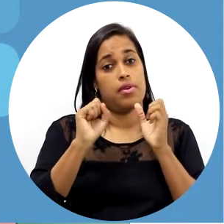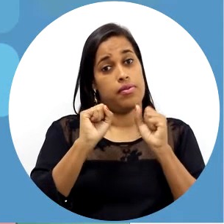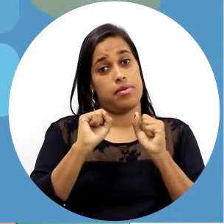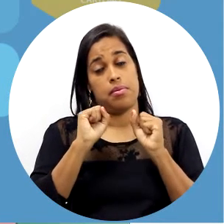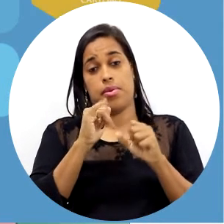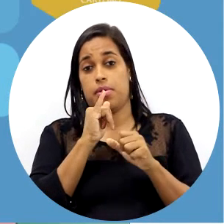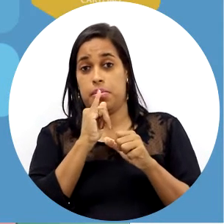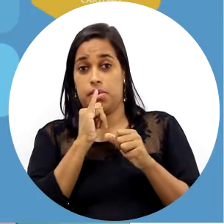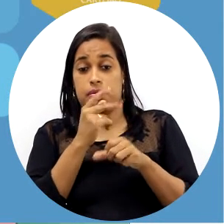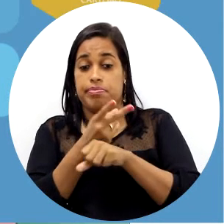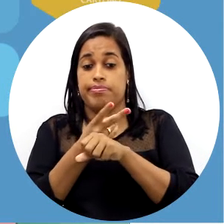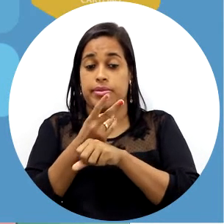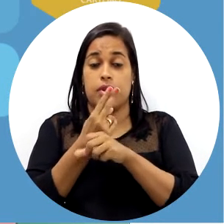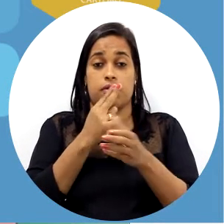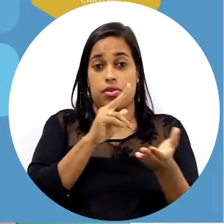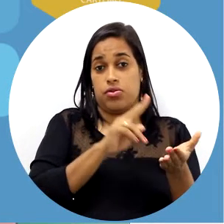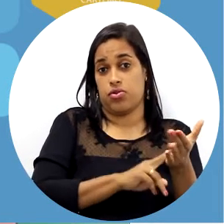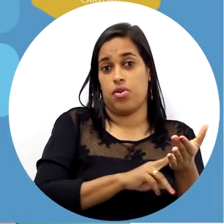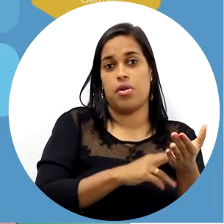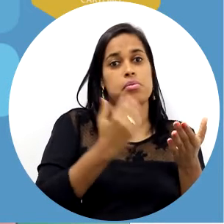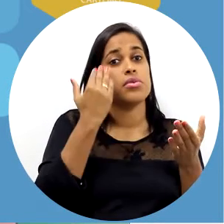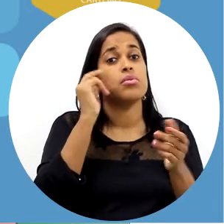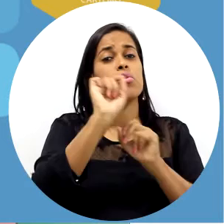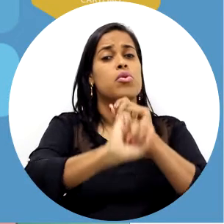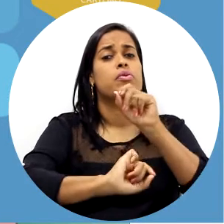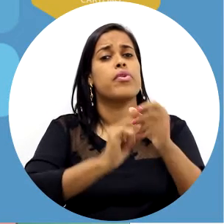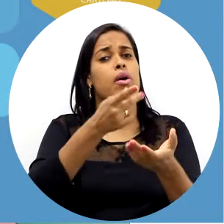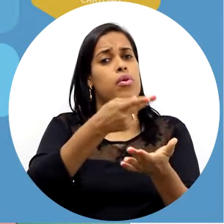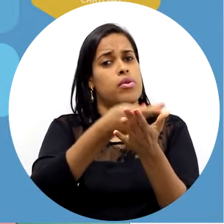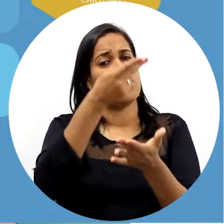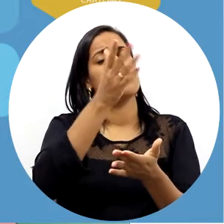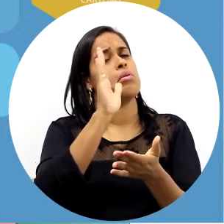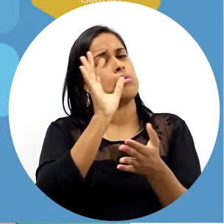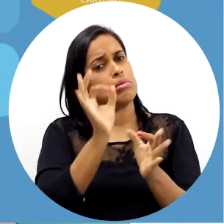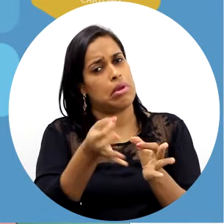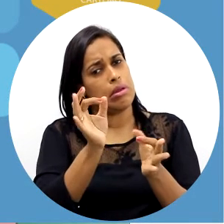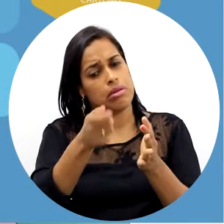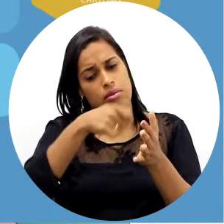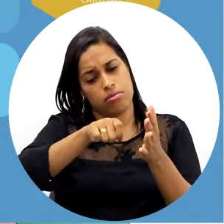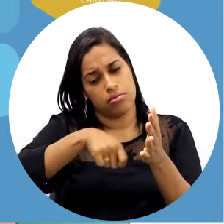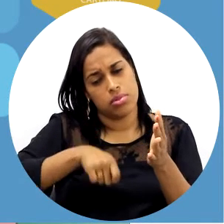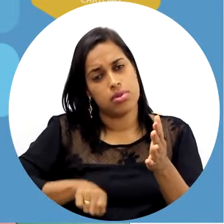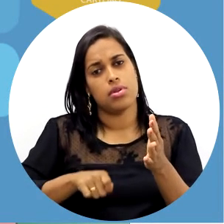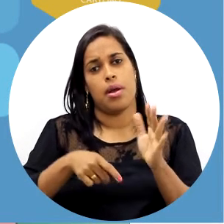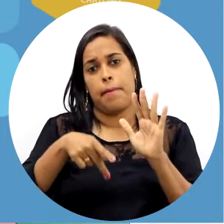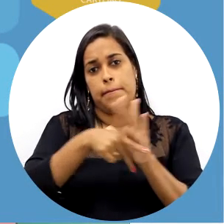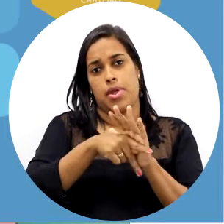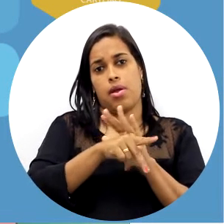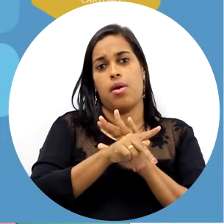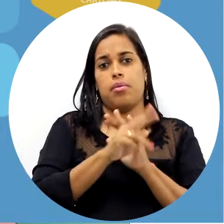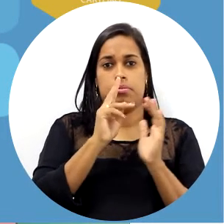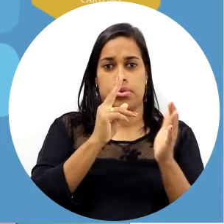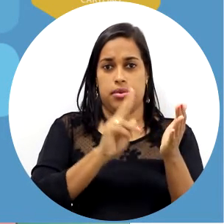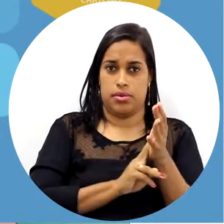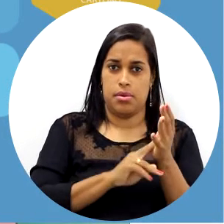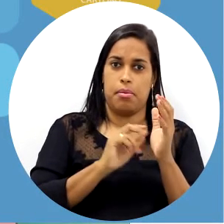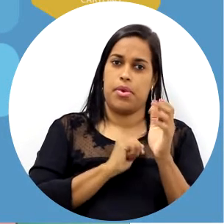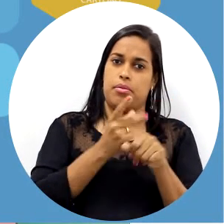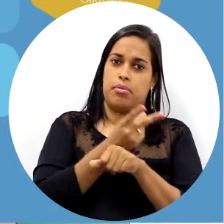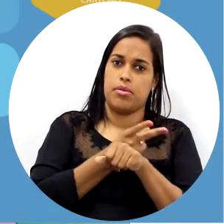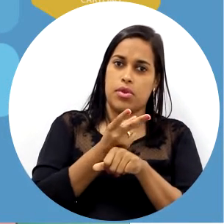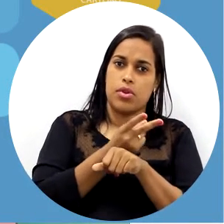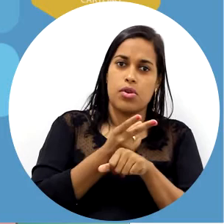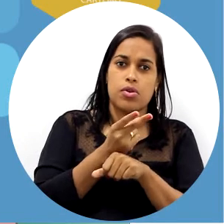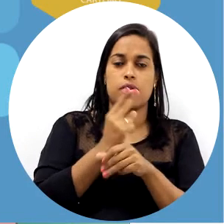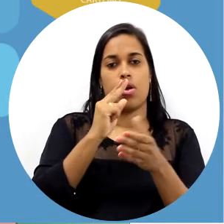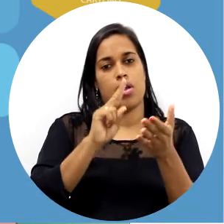você pode procurar os correios para saber o que foi que houve, porque você tem certeza que você escreveu e entregou a carta ao correio. Você pode procurar o